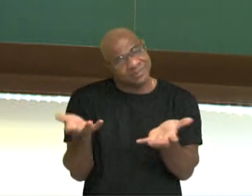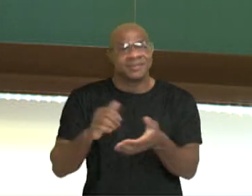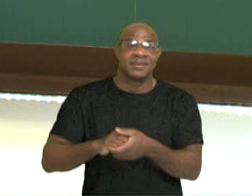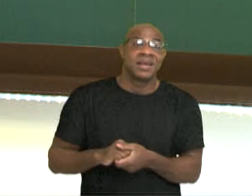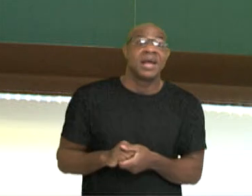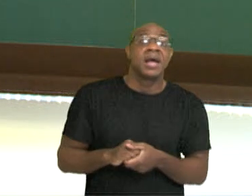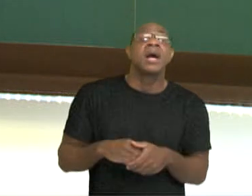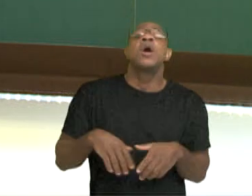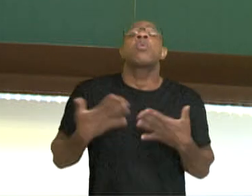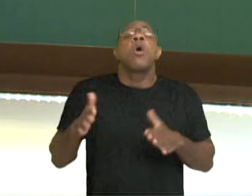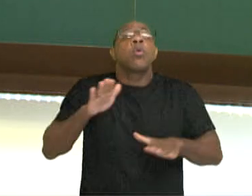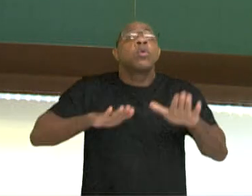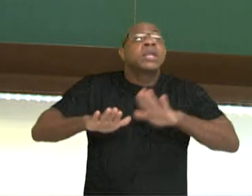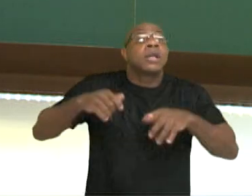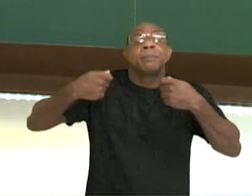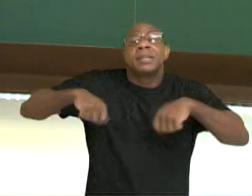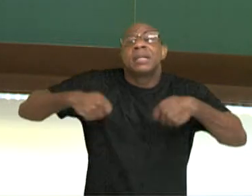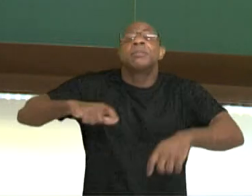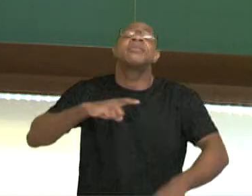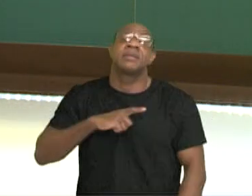Que cuidado se deve ter?